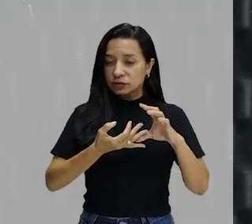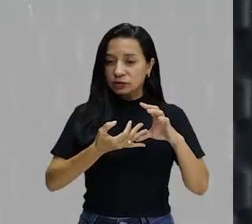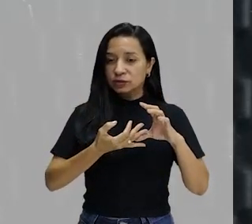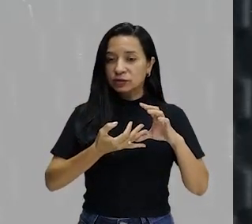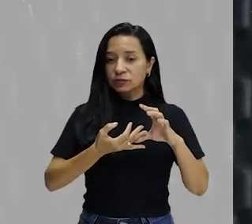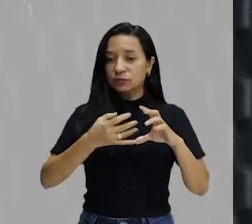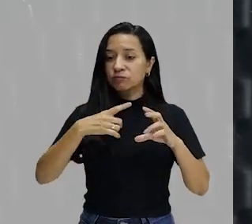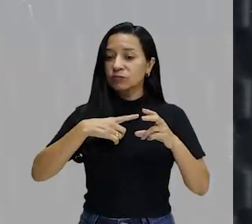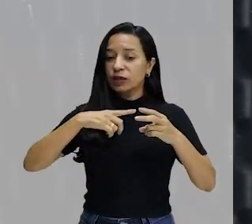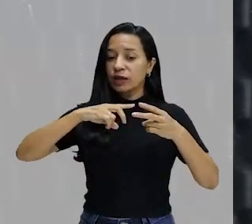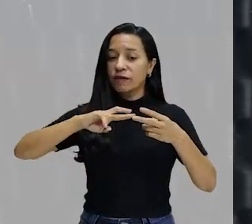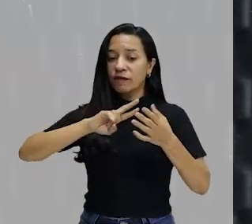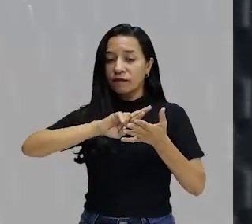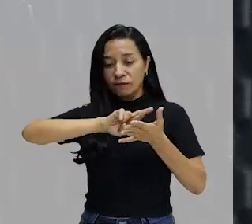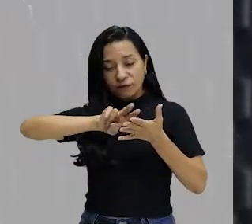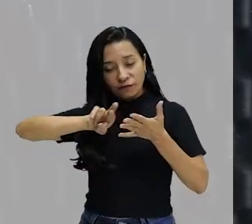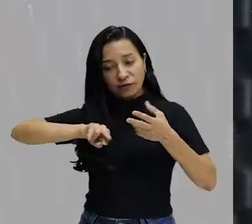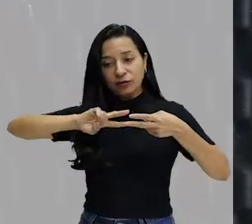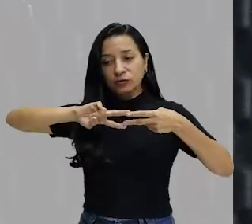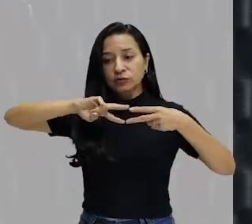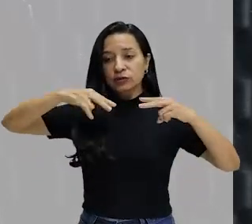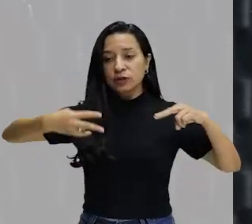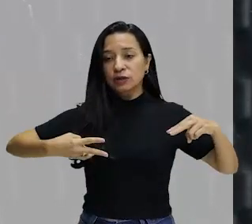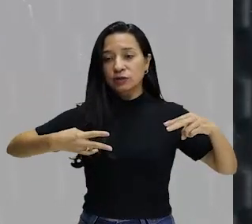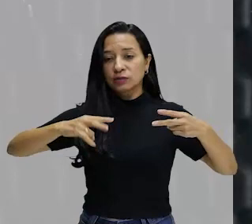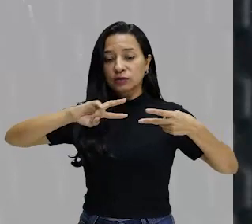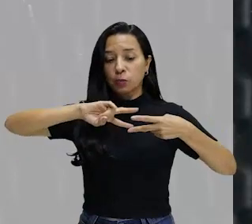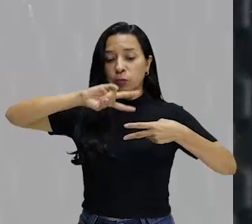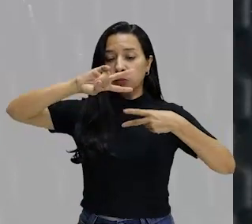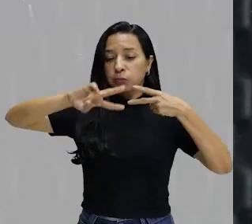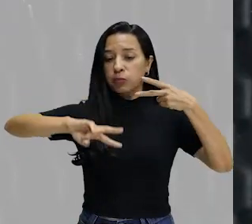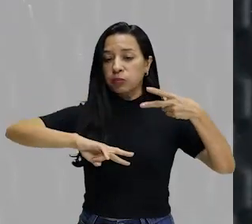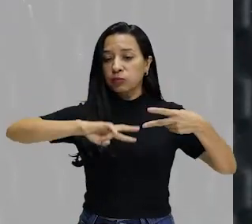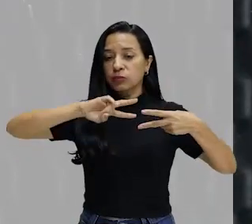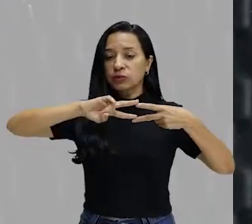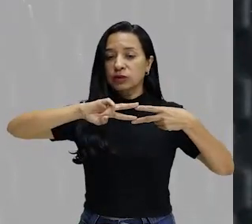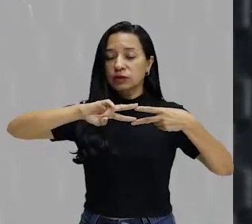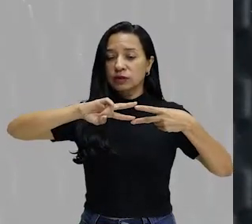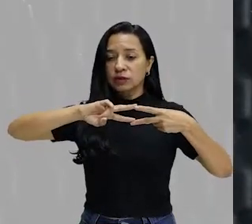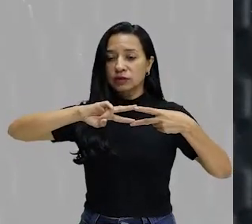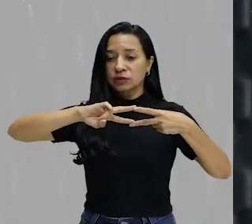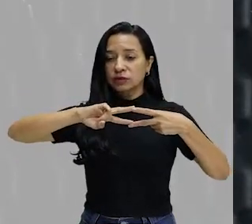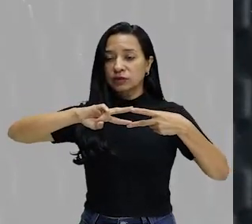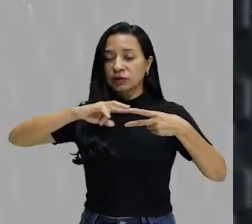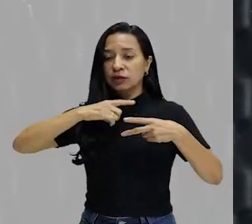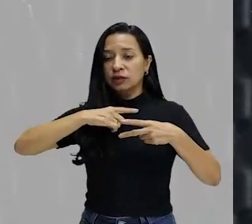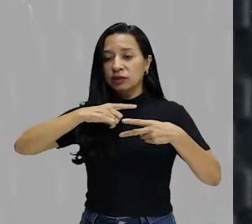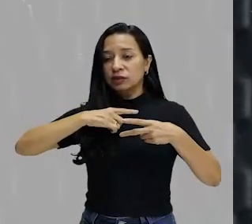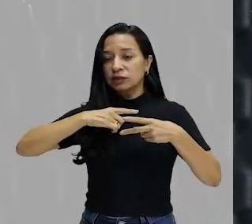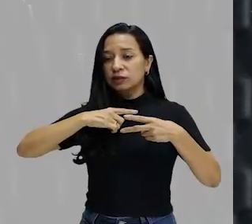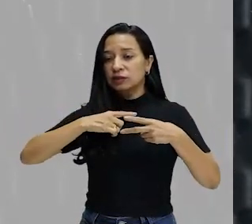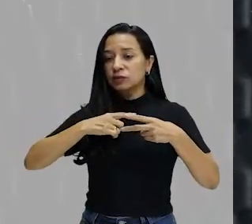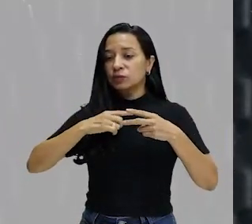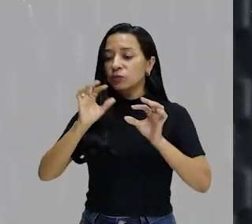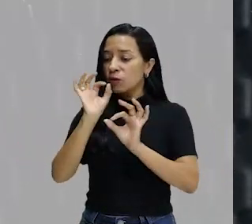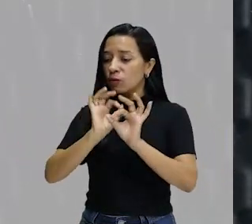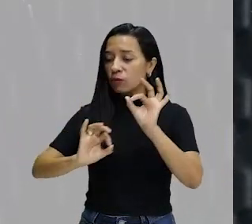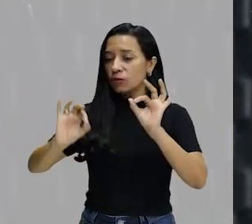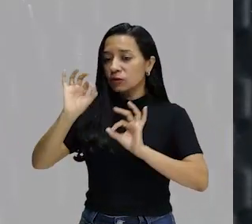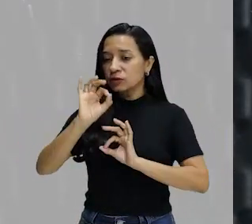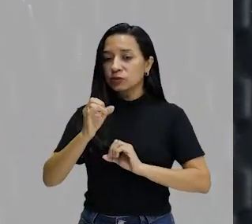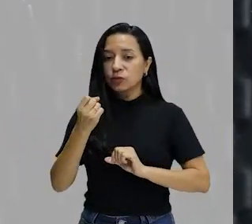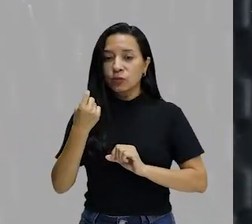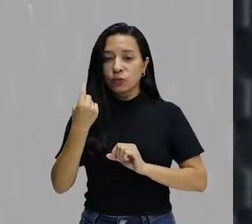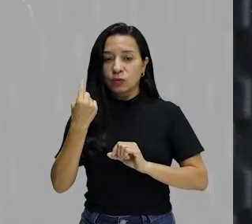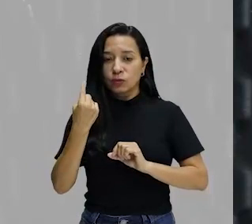por vários genes. Então, esses genes interagem entre si, promovendo a formação de um único caráter. Como a gente pode